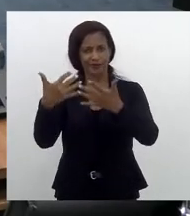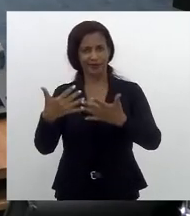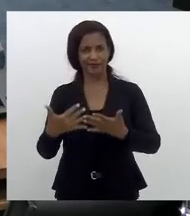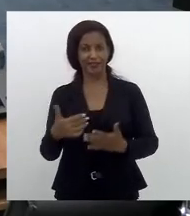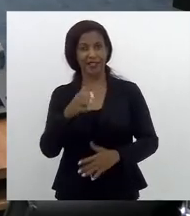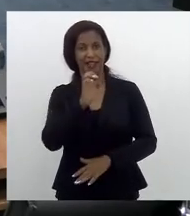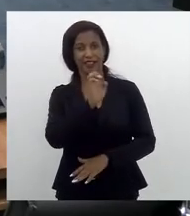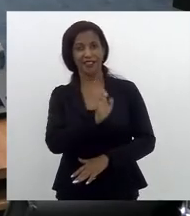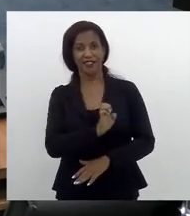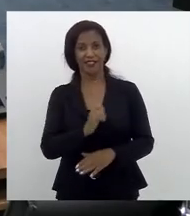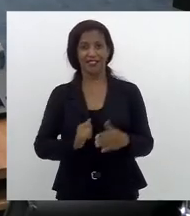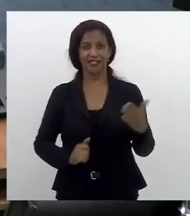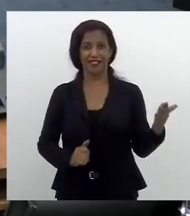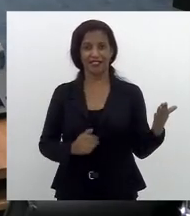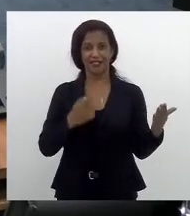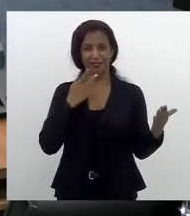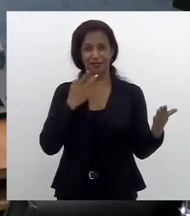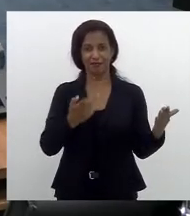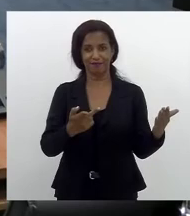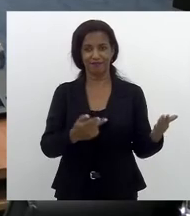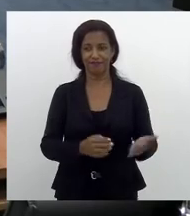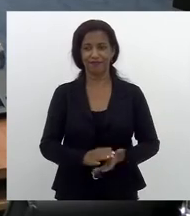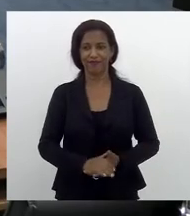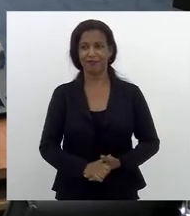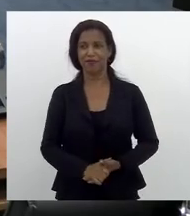esquerda do plenário o seu discurso.